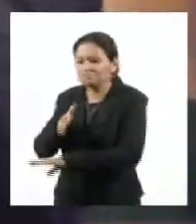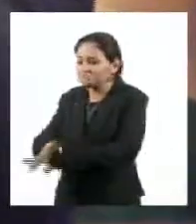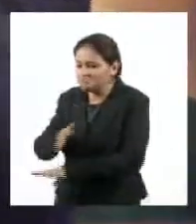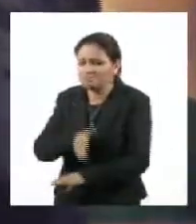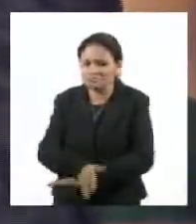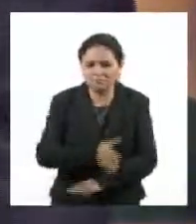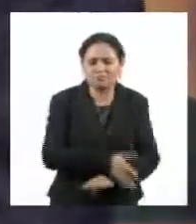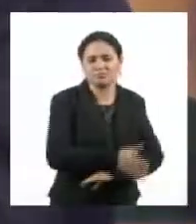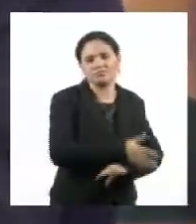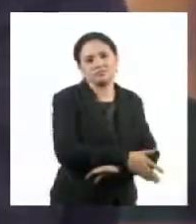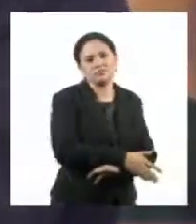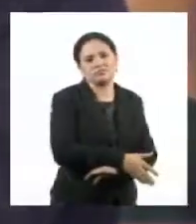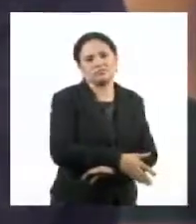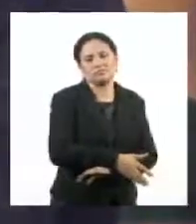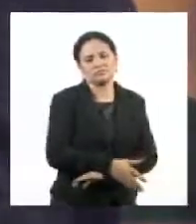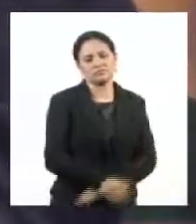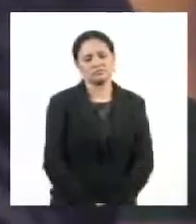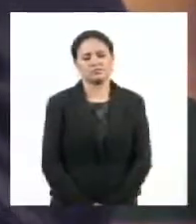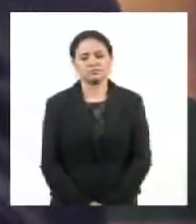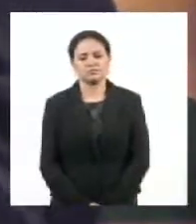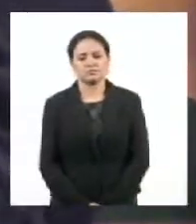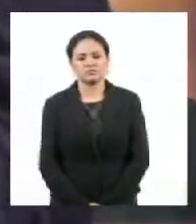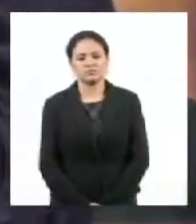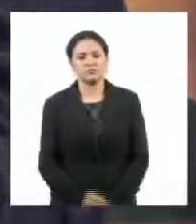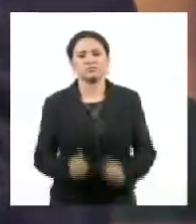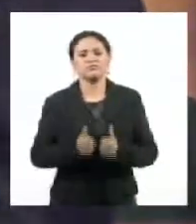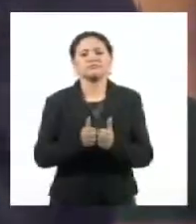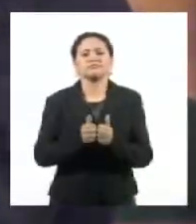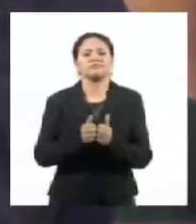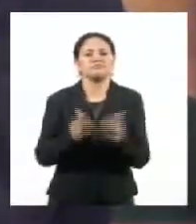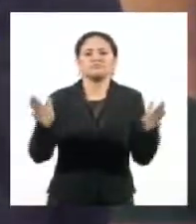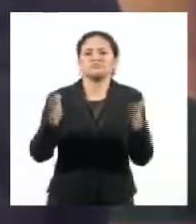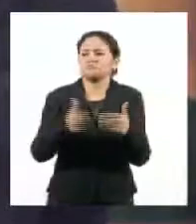Toda e qualquer atividade. Até a inauguração de bar.